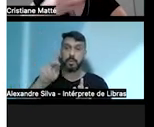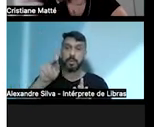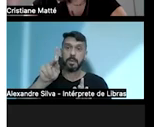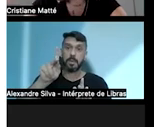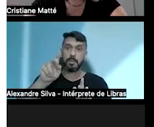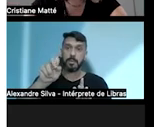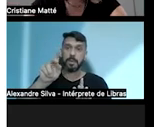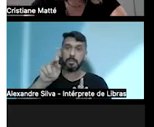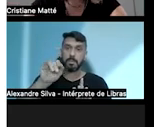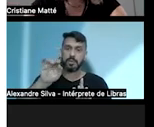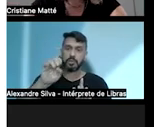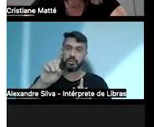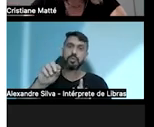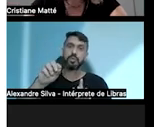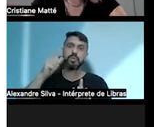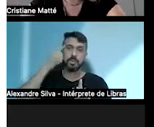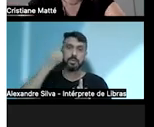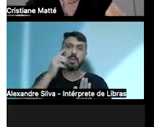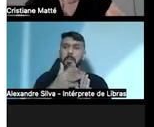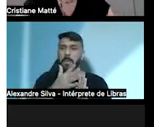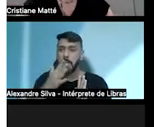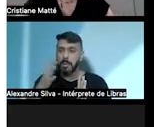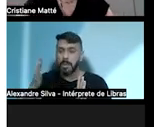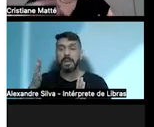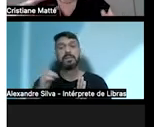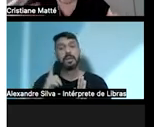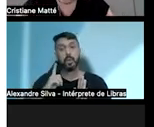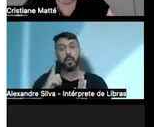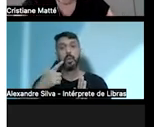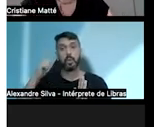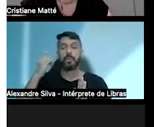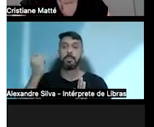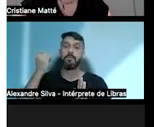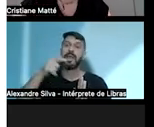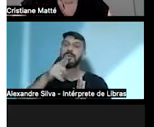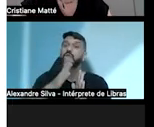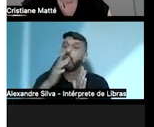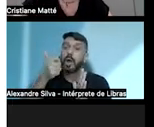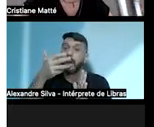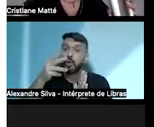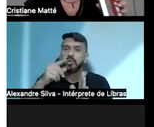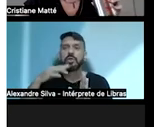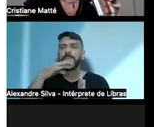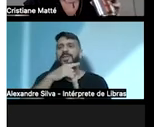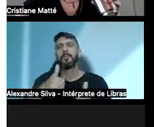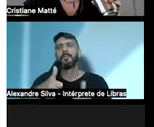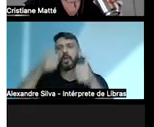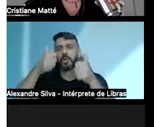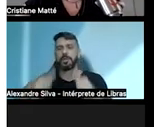beta-amiloide. Mas em longo prazo é muito possível que a gente tenha outros efeitos mais intensos do que a gente está verificando aqui.